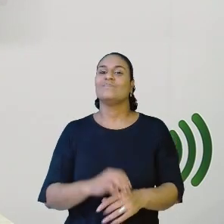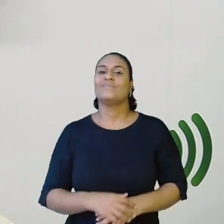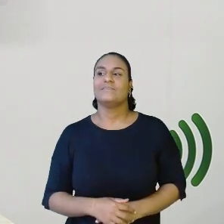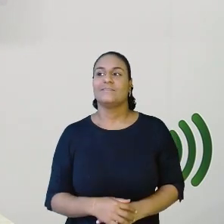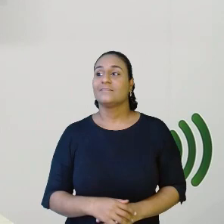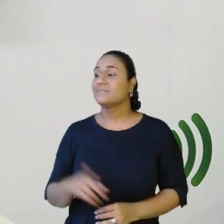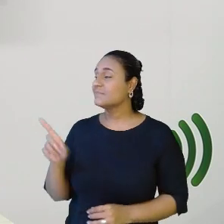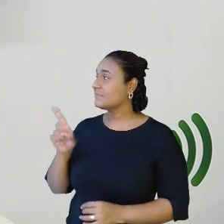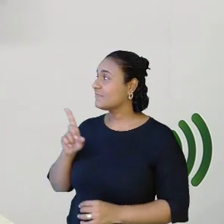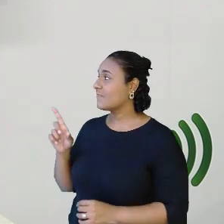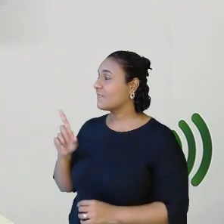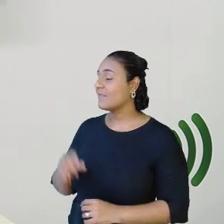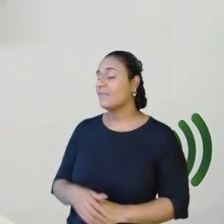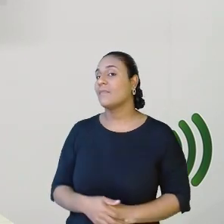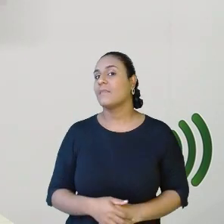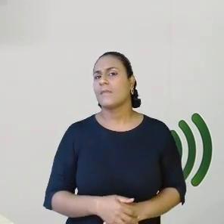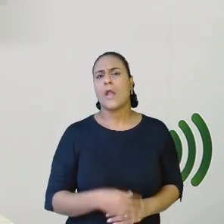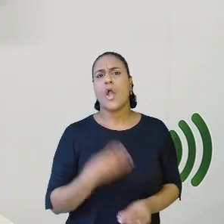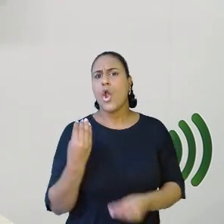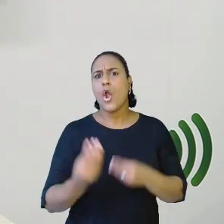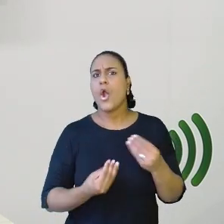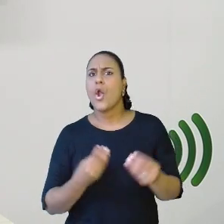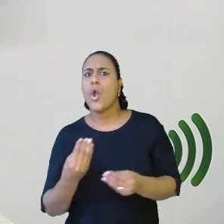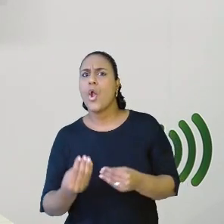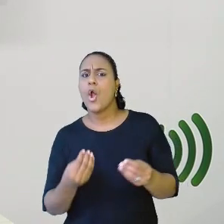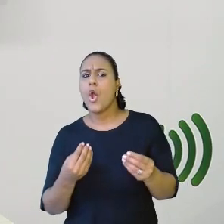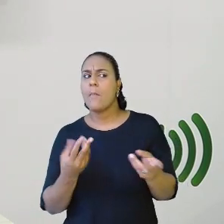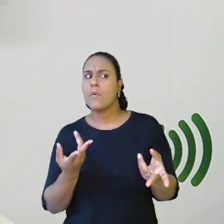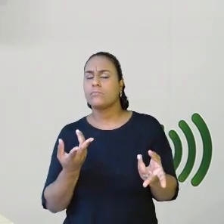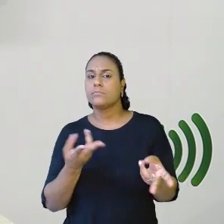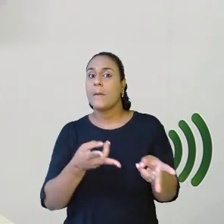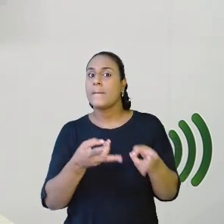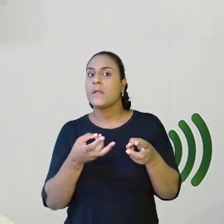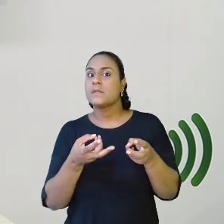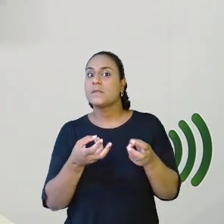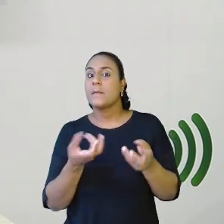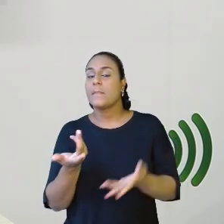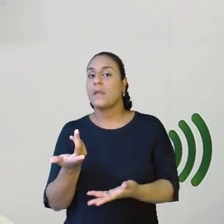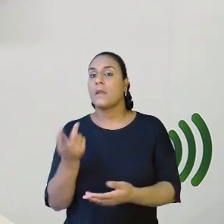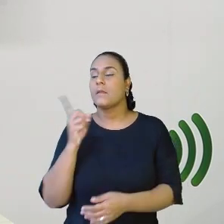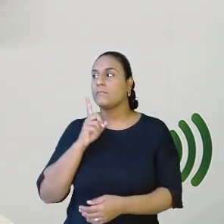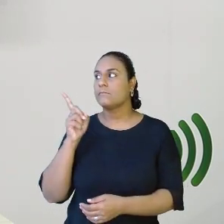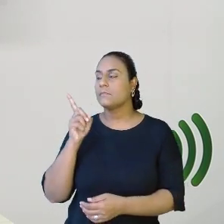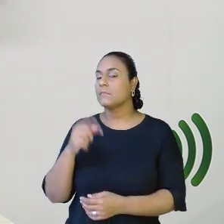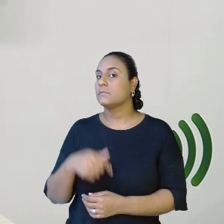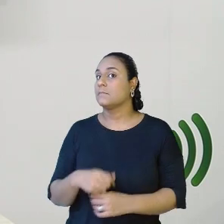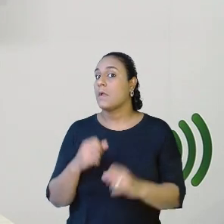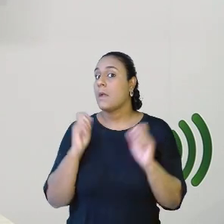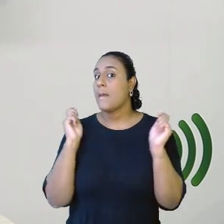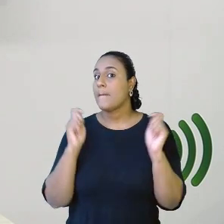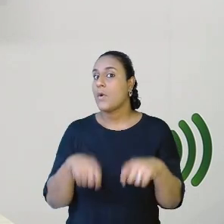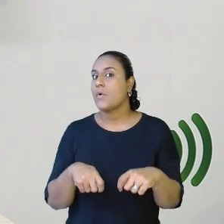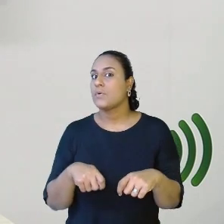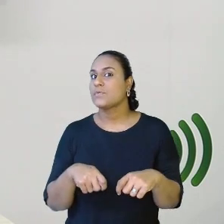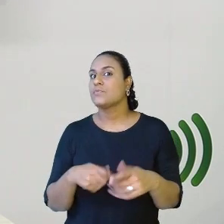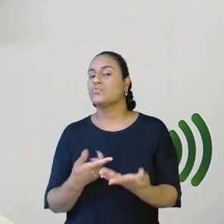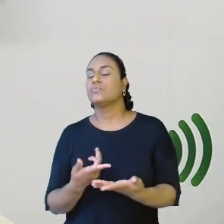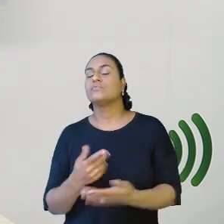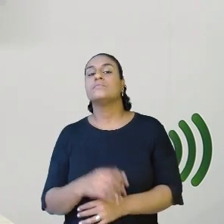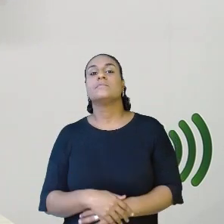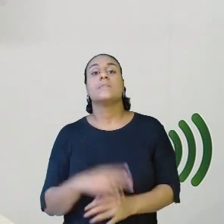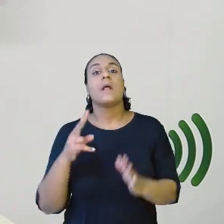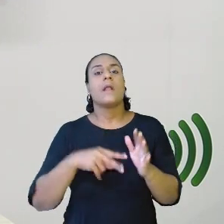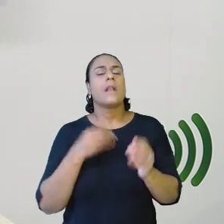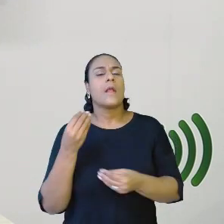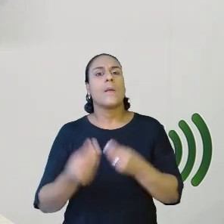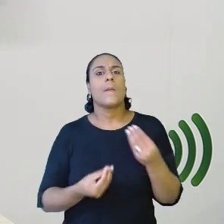ver que a leitura desse número em dinheiro, eu posso ler, em números